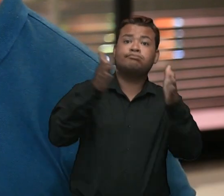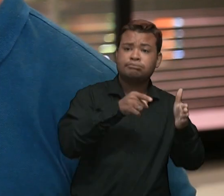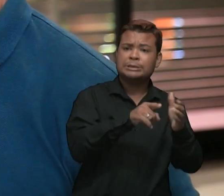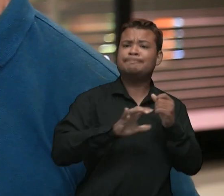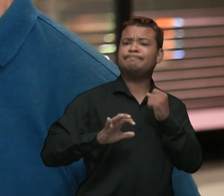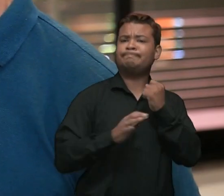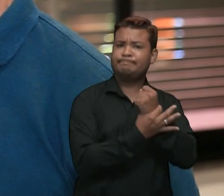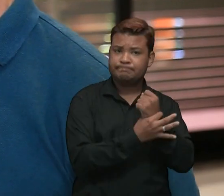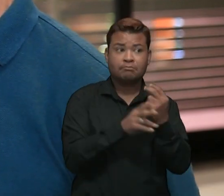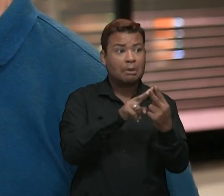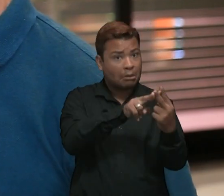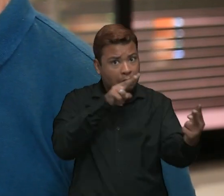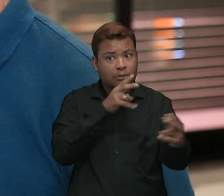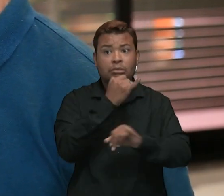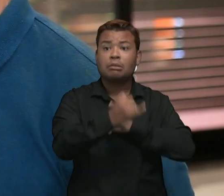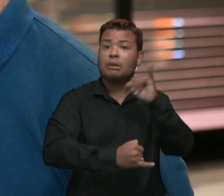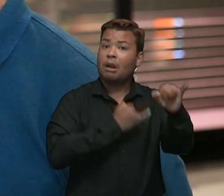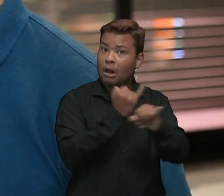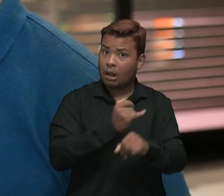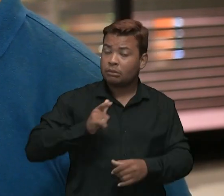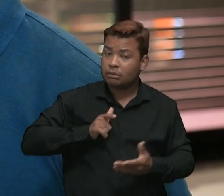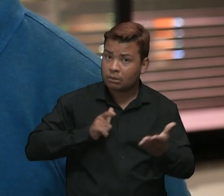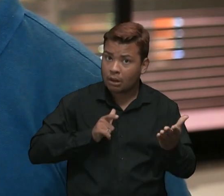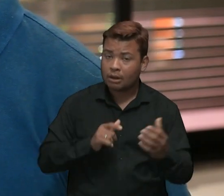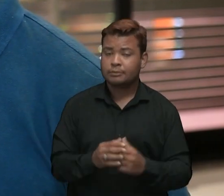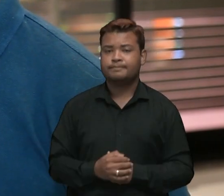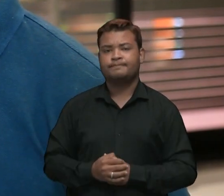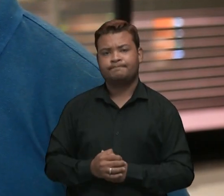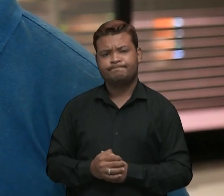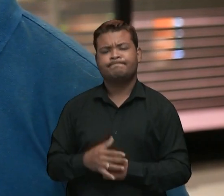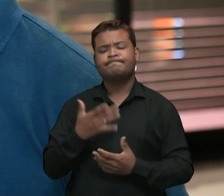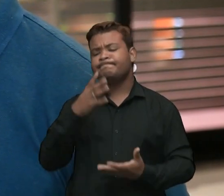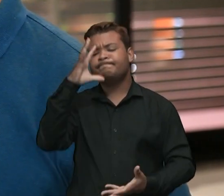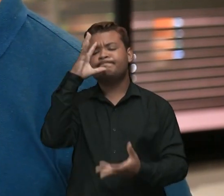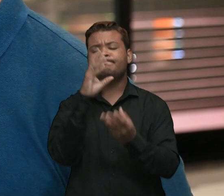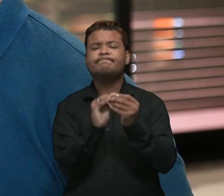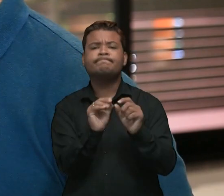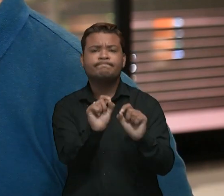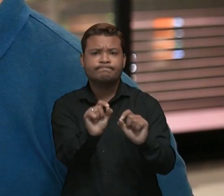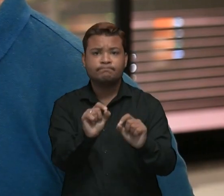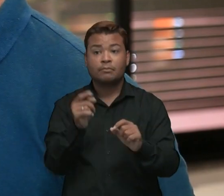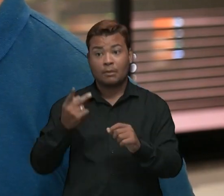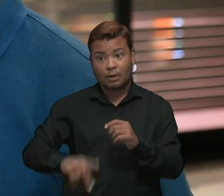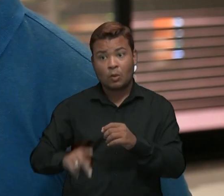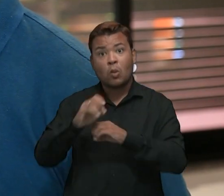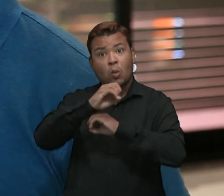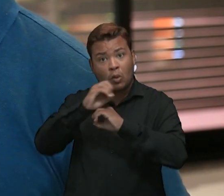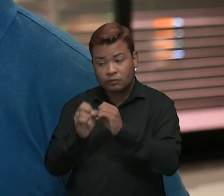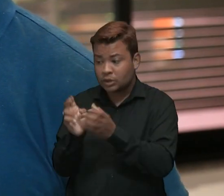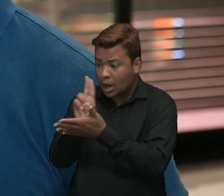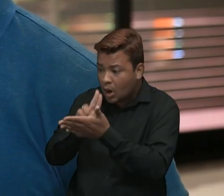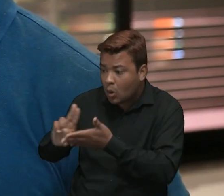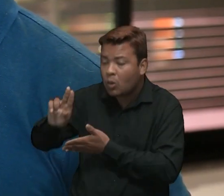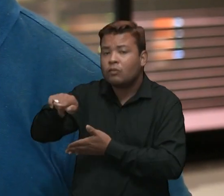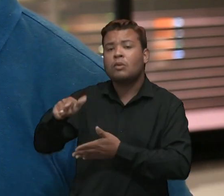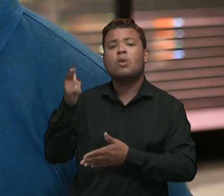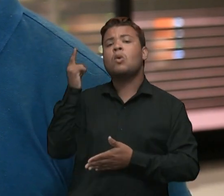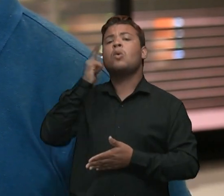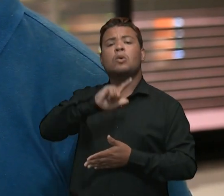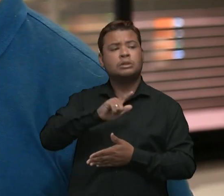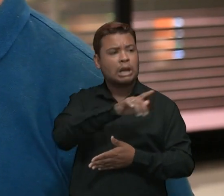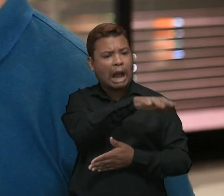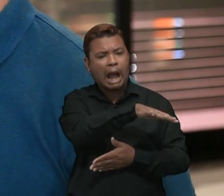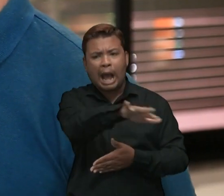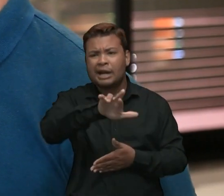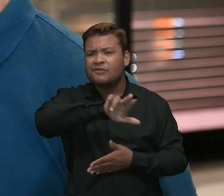garantido online, né, no mundo virtual. Ou seja, é a universidade conseguindo alcançar outros